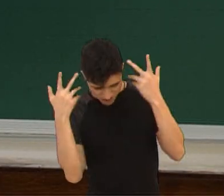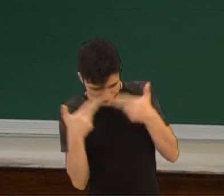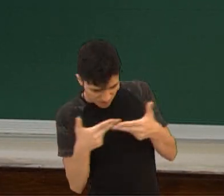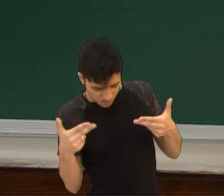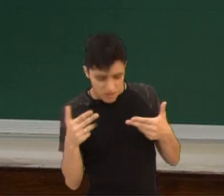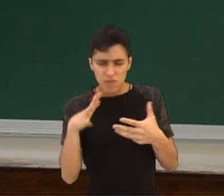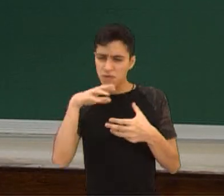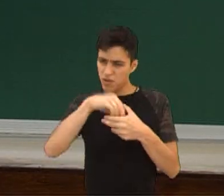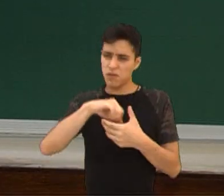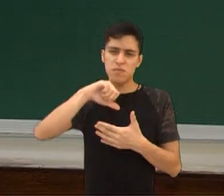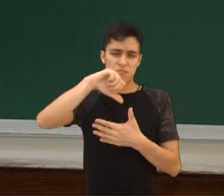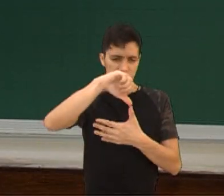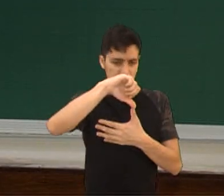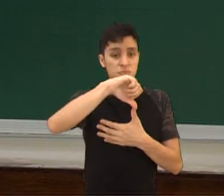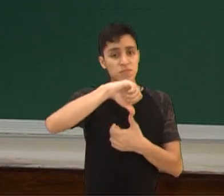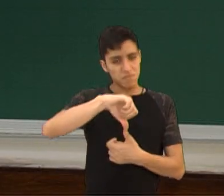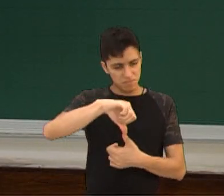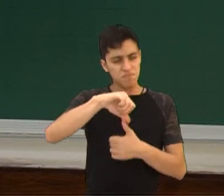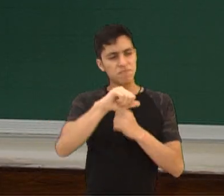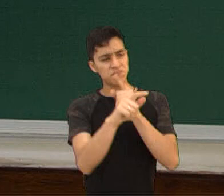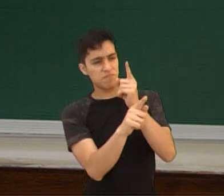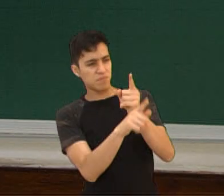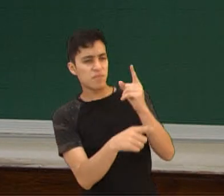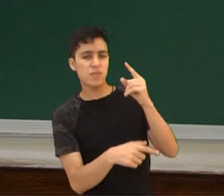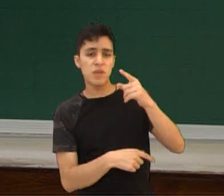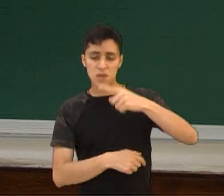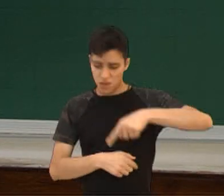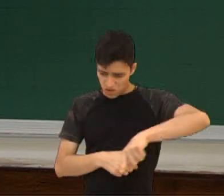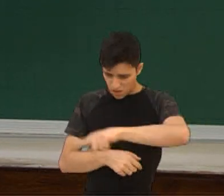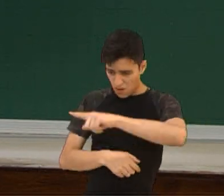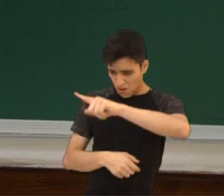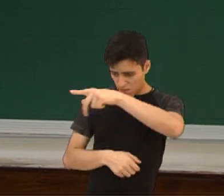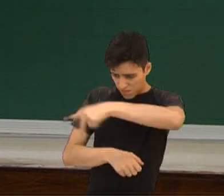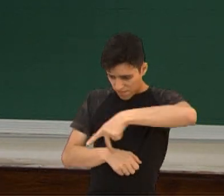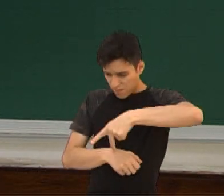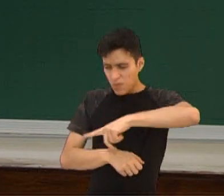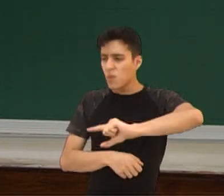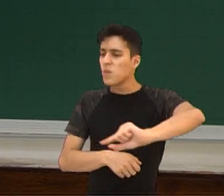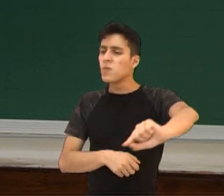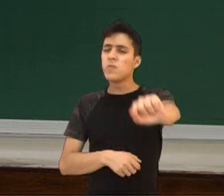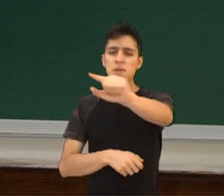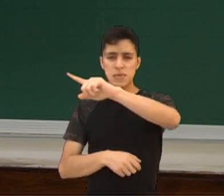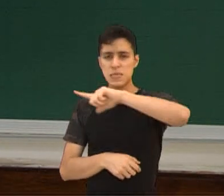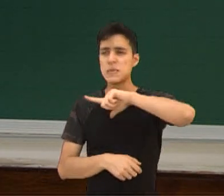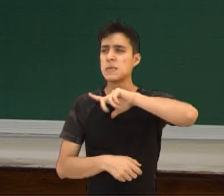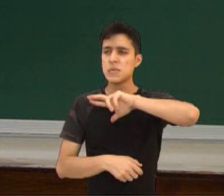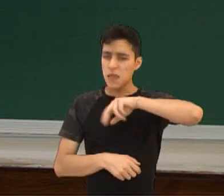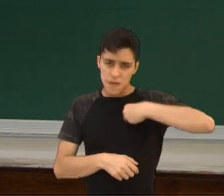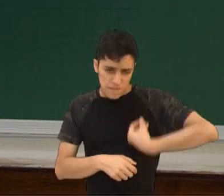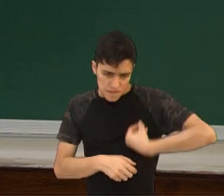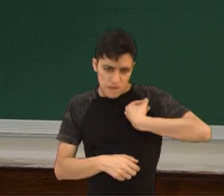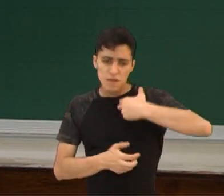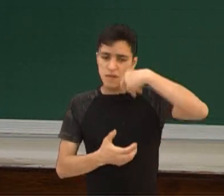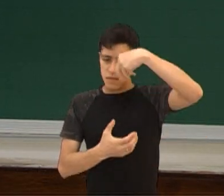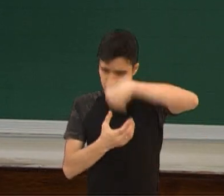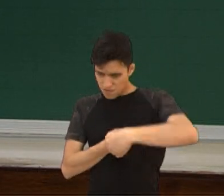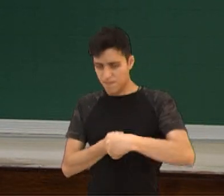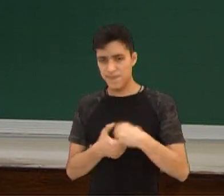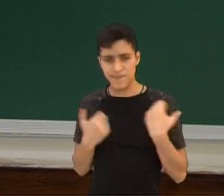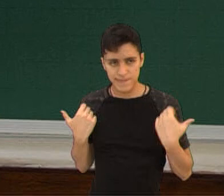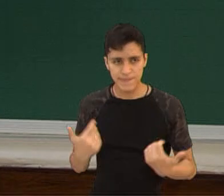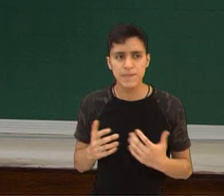do Sul, mas também na América Central. Se a gente considerar o nosso país, a gente encontra representante em todos os biomas do